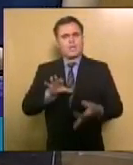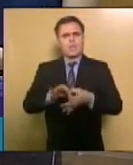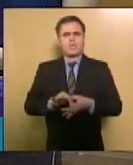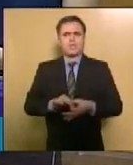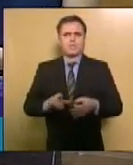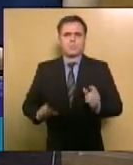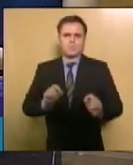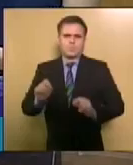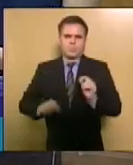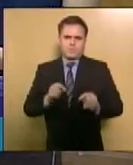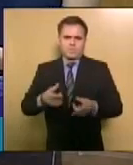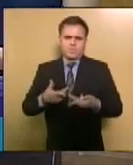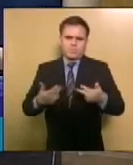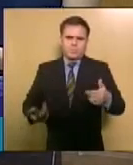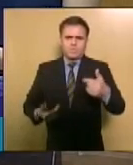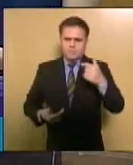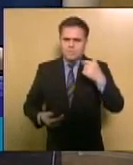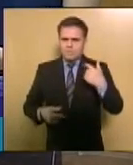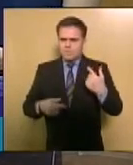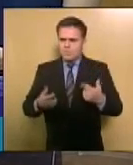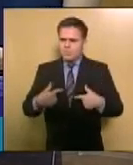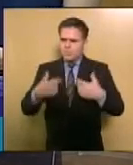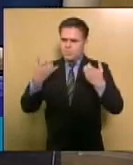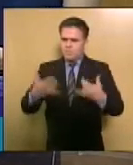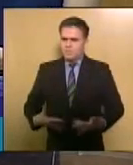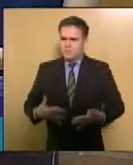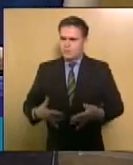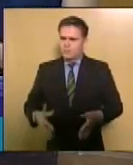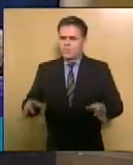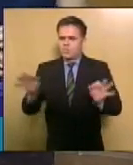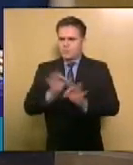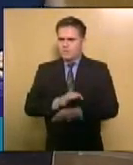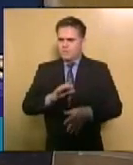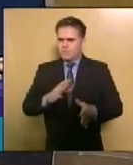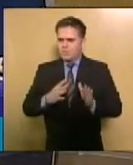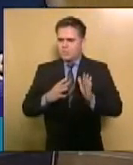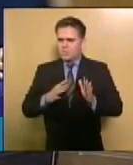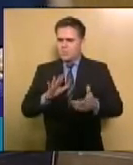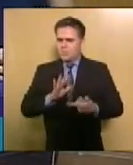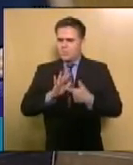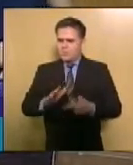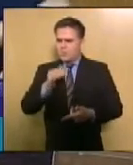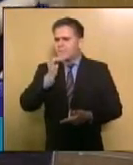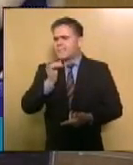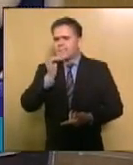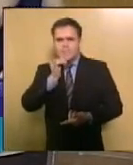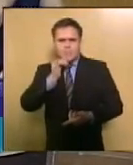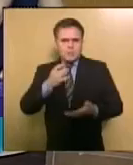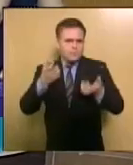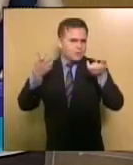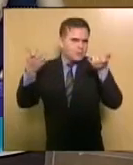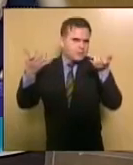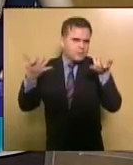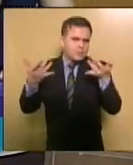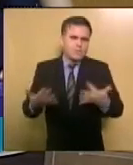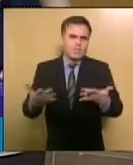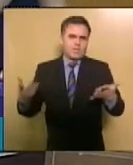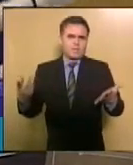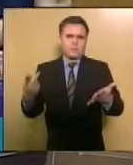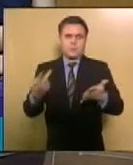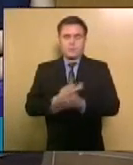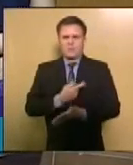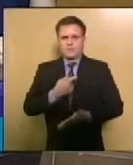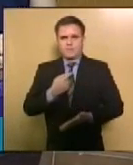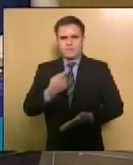o insumo escasso Então vou vou fechar aqui falando só de um exemplo que foi essa operação muito interessante que aconteceu lá em